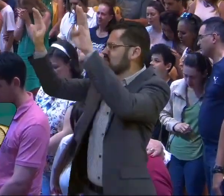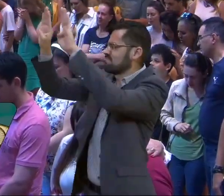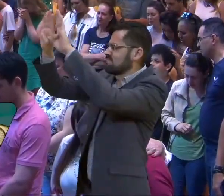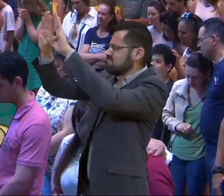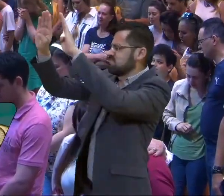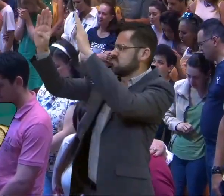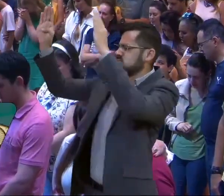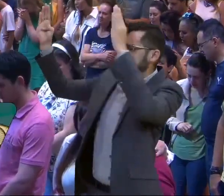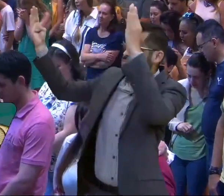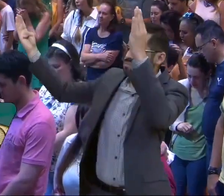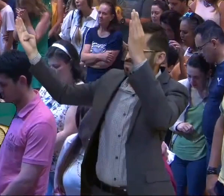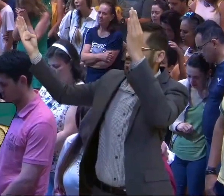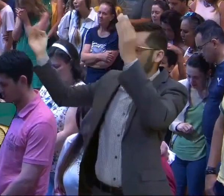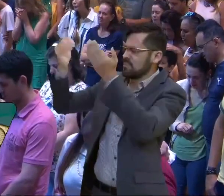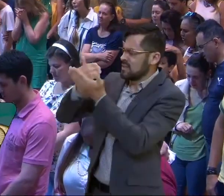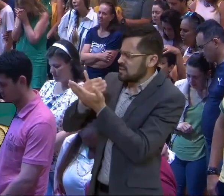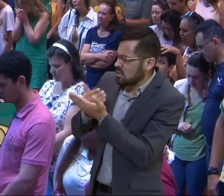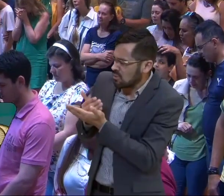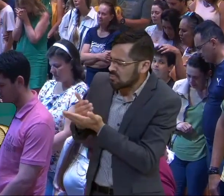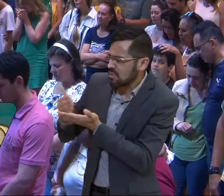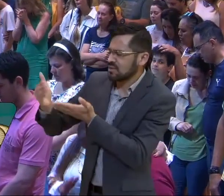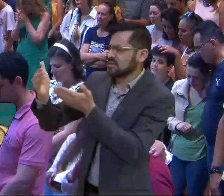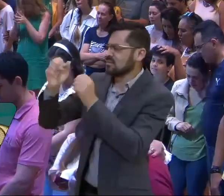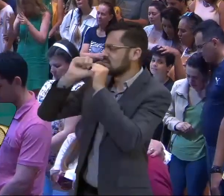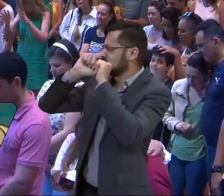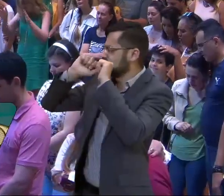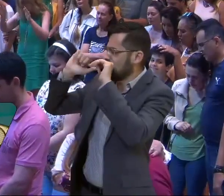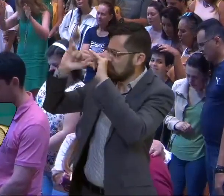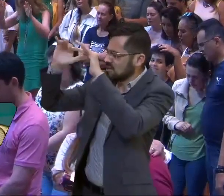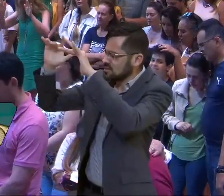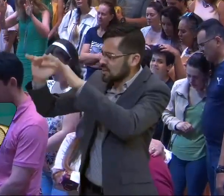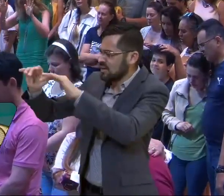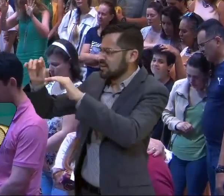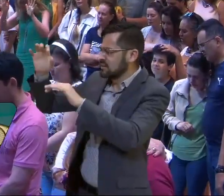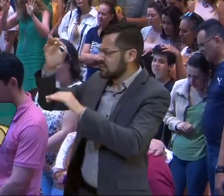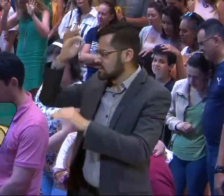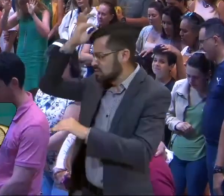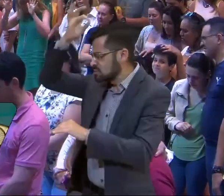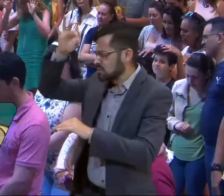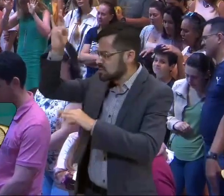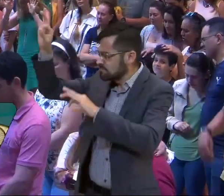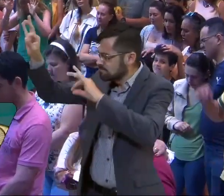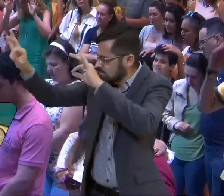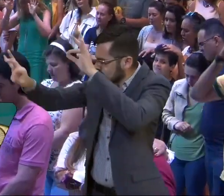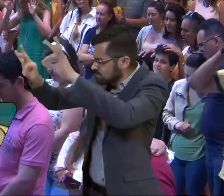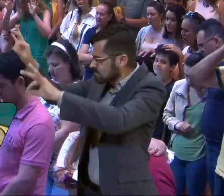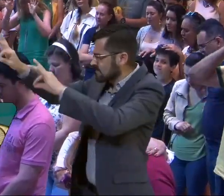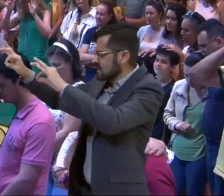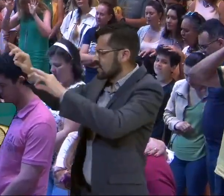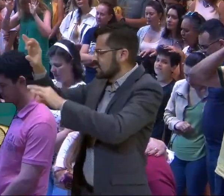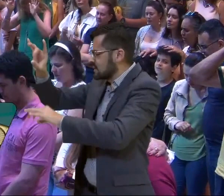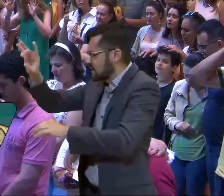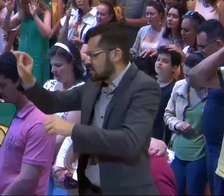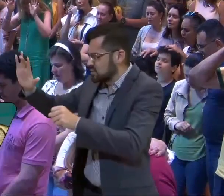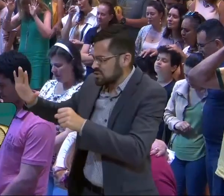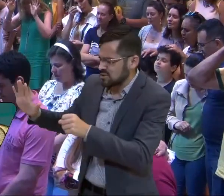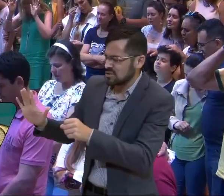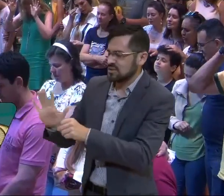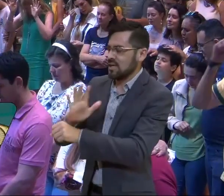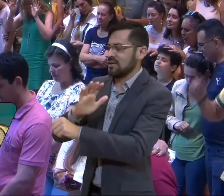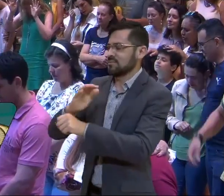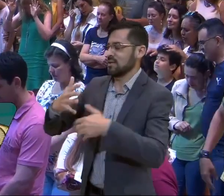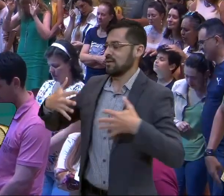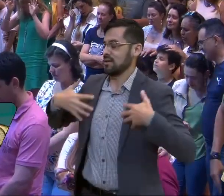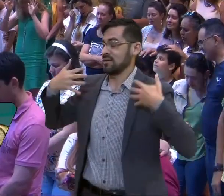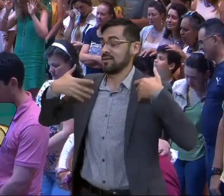agora e começa a derramar o teu Espírito Santo sobre eles. Que eles sejam cheios da alegria do